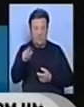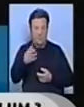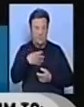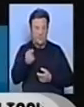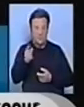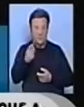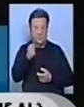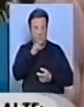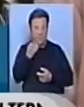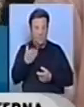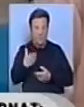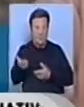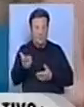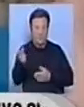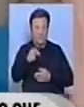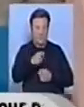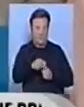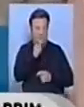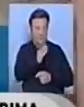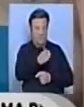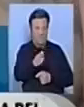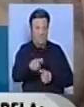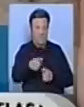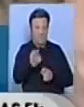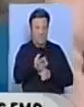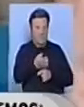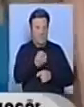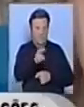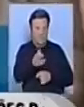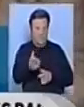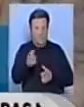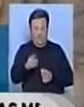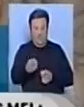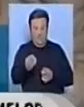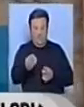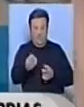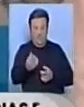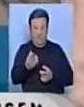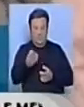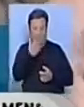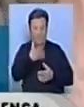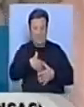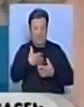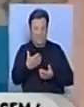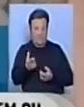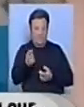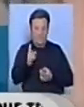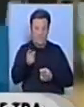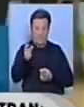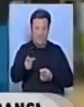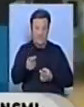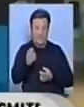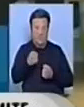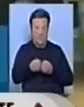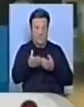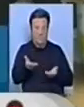de ser convidados efetivamente para este tipo de eventos. E é muito gratificante este convívio